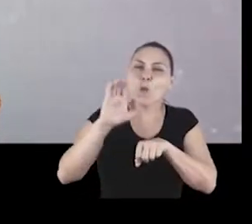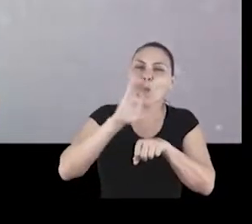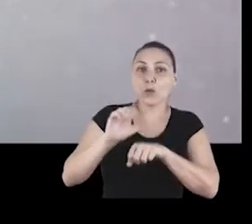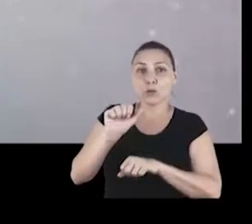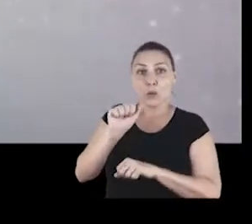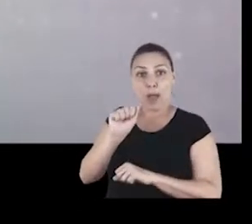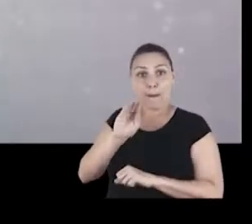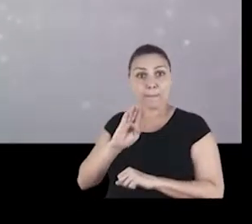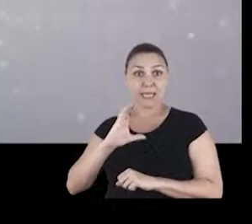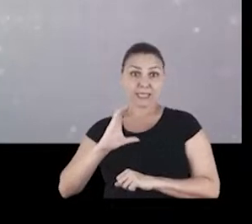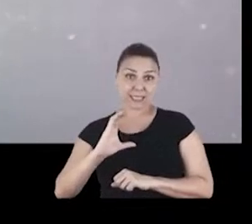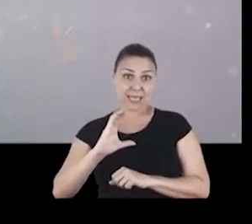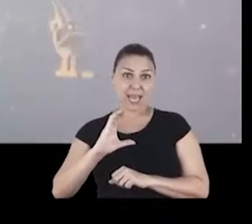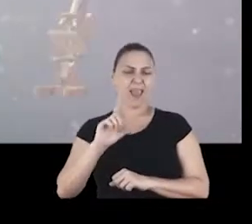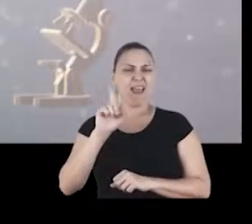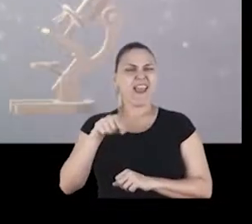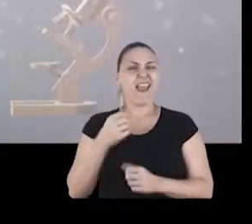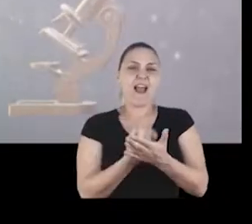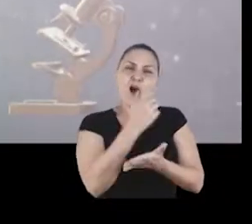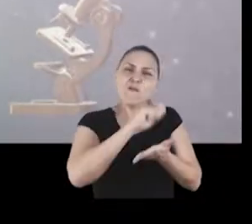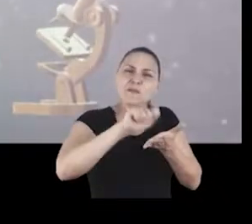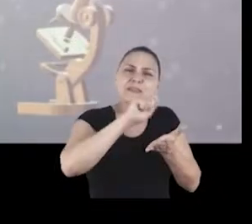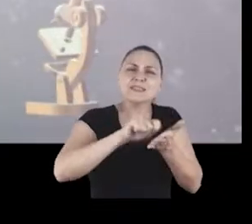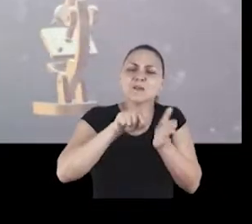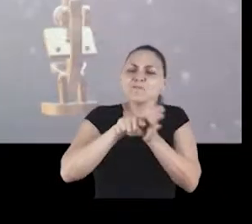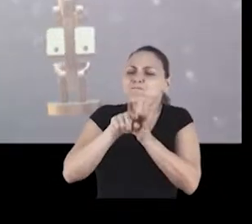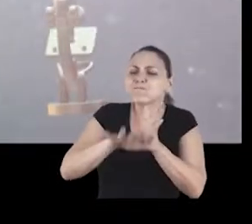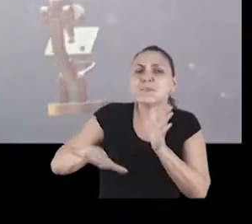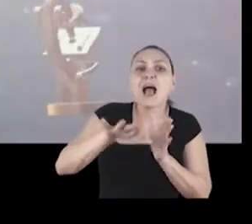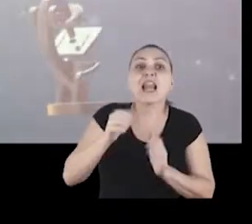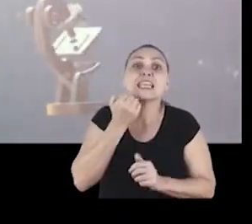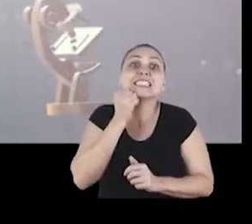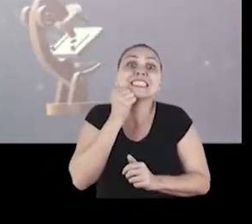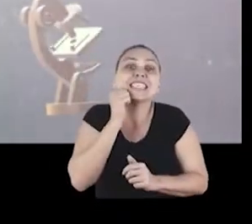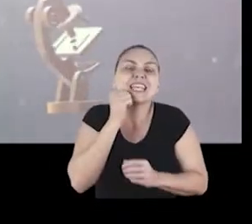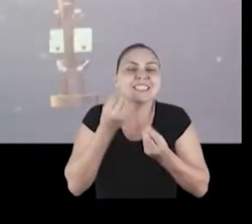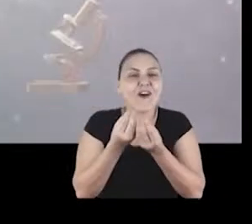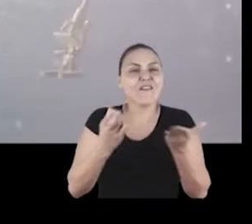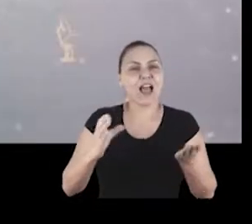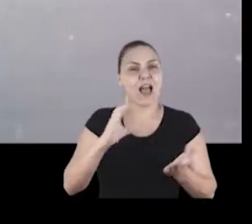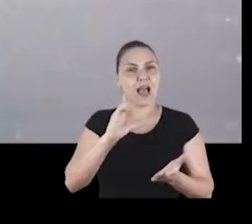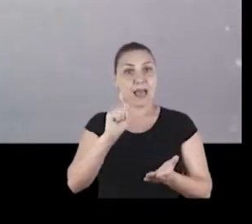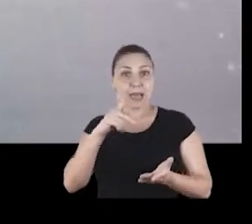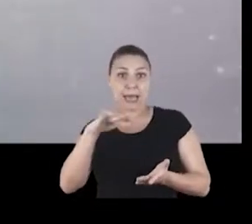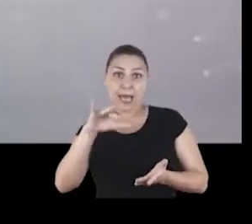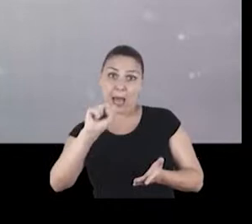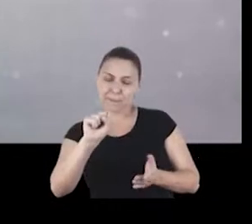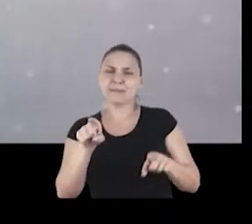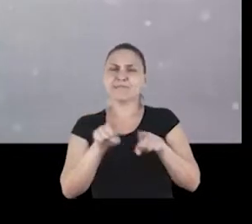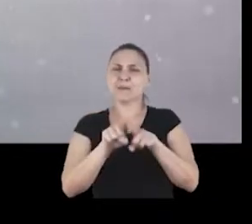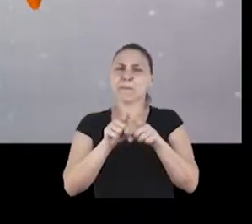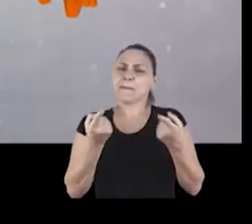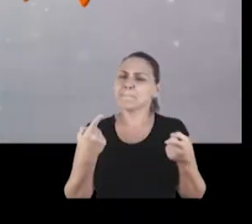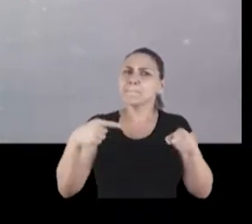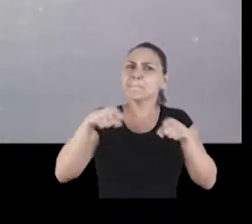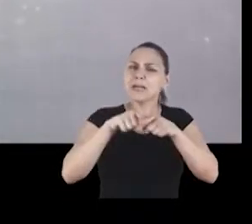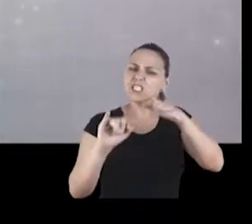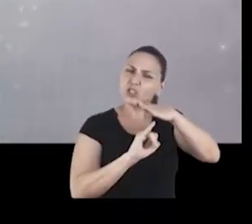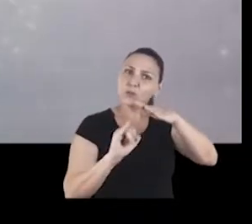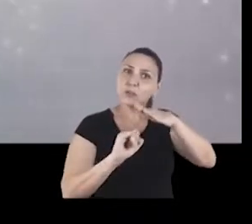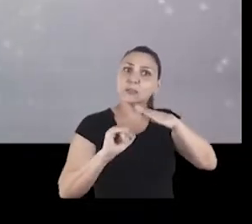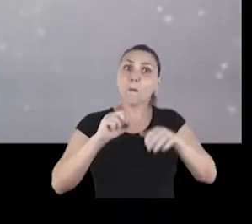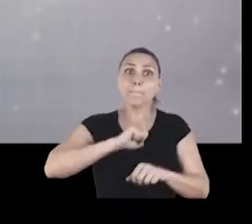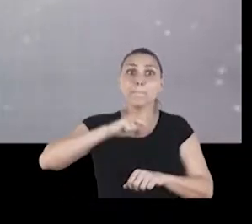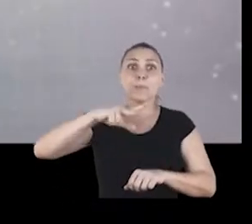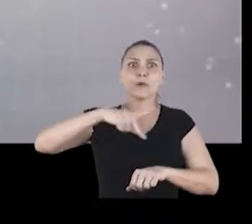está lançando o curso ABC, Alfabetização Baseada na Ciência. Oferecido pela CAPES em parceria com renomadas